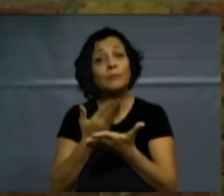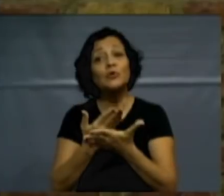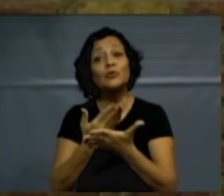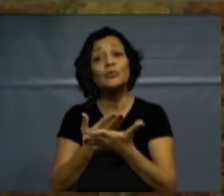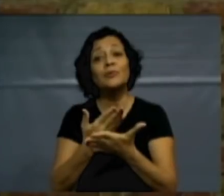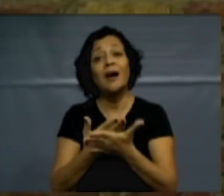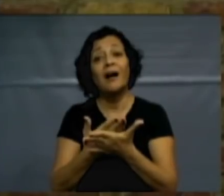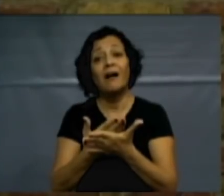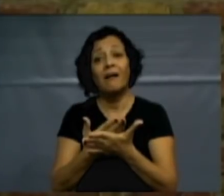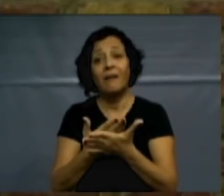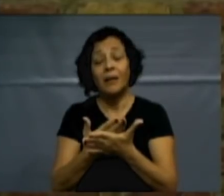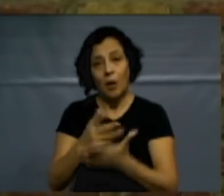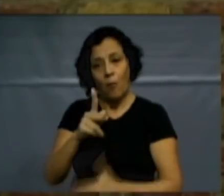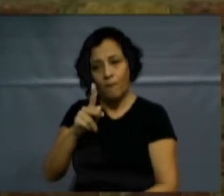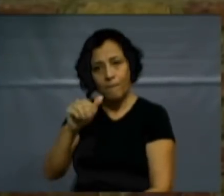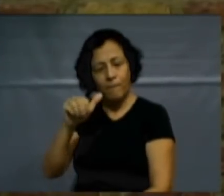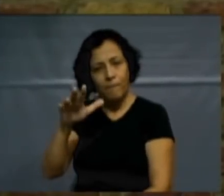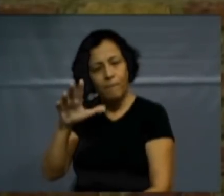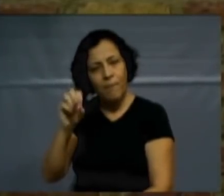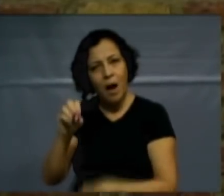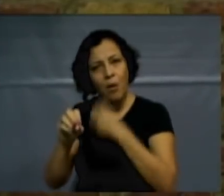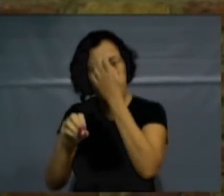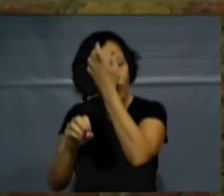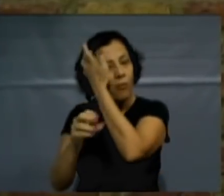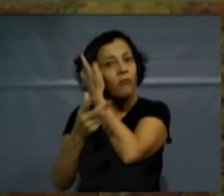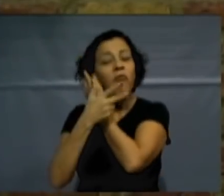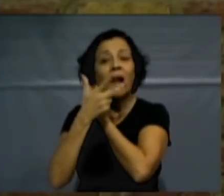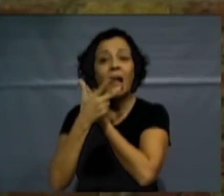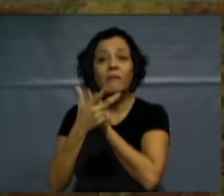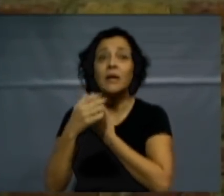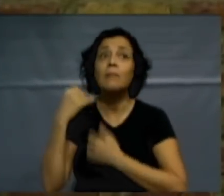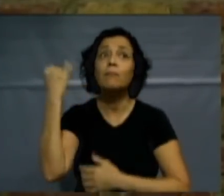de estudar. E Paulo falava na importância do estudo.